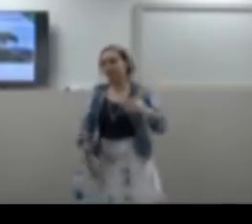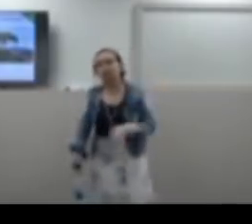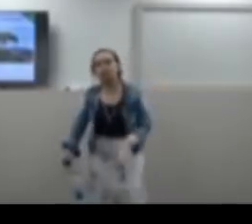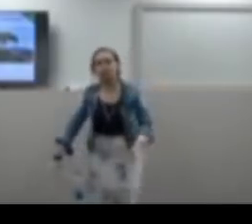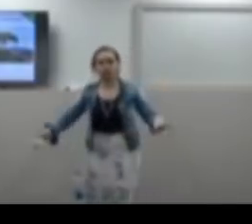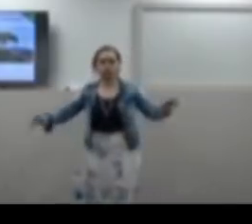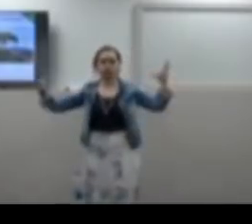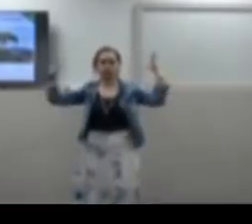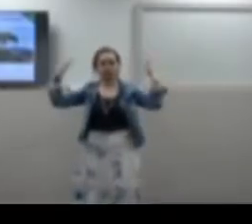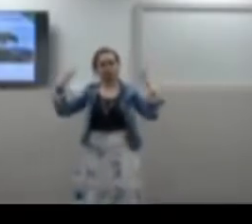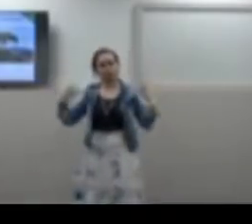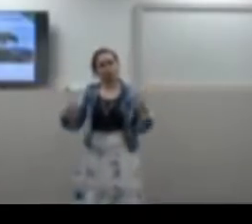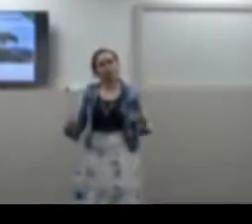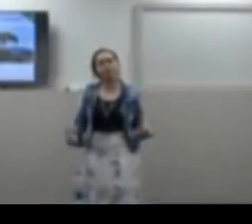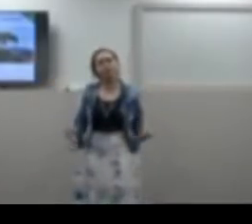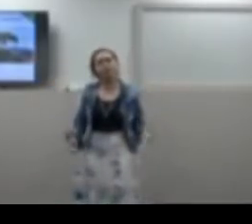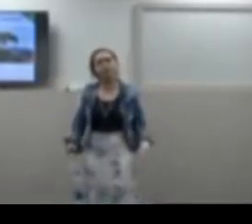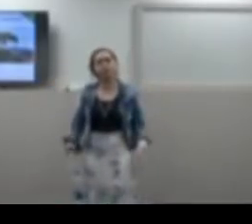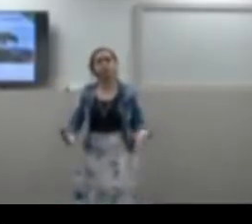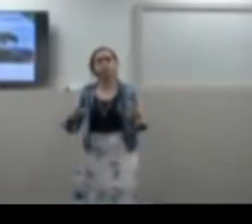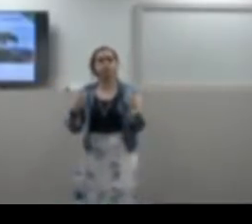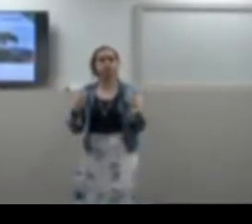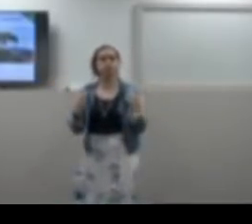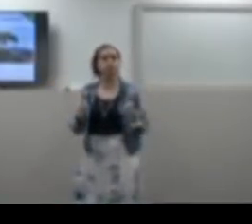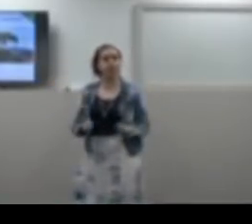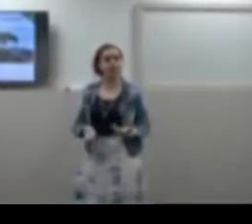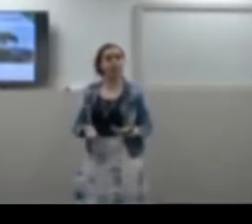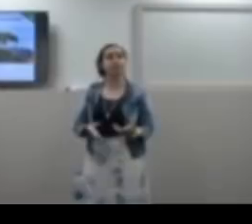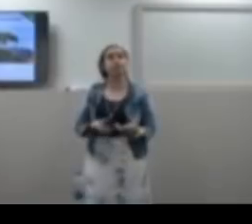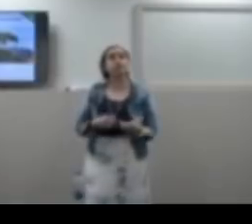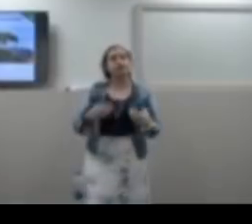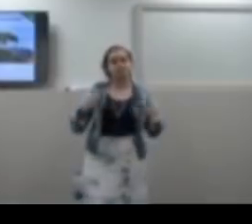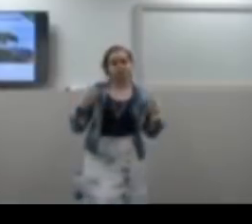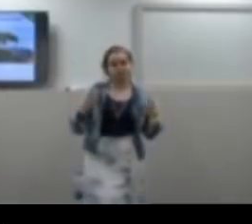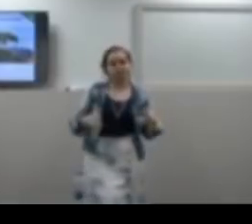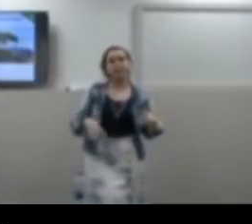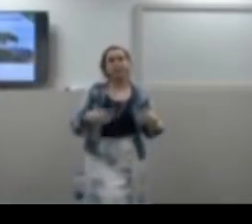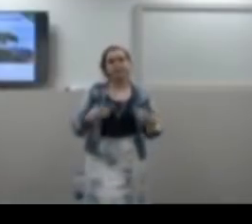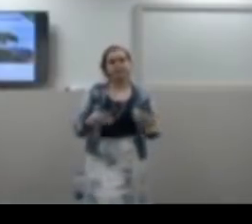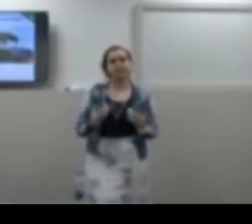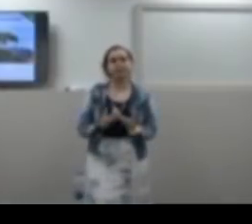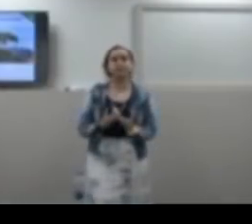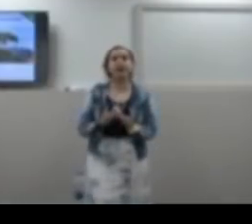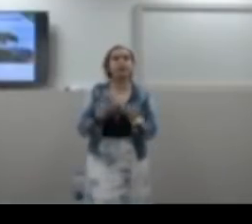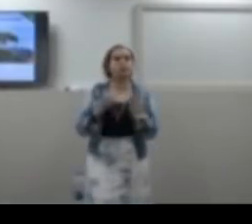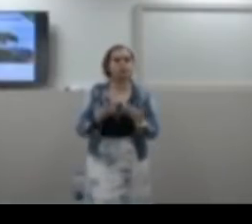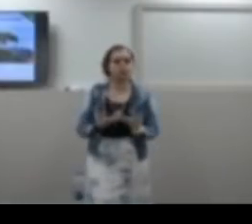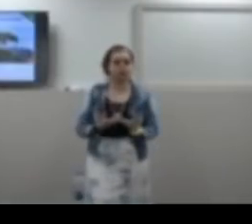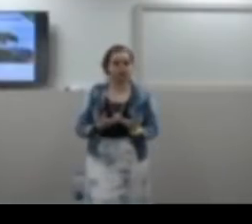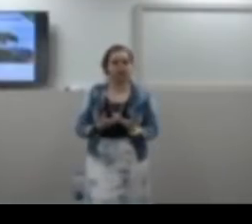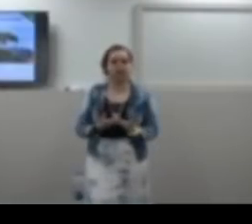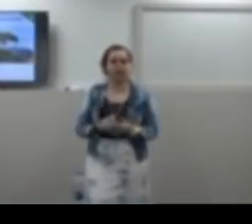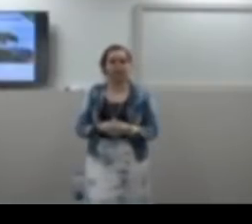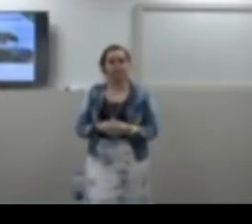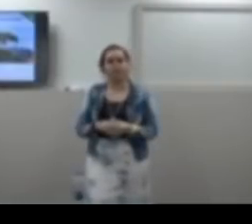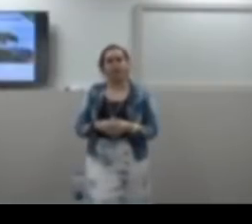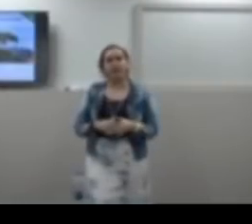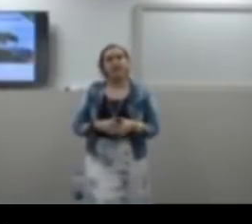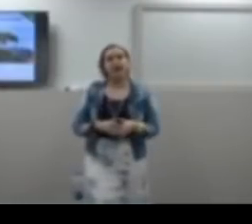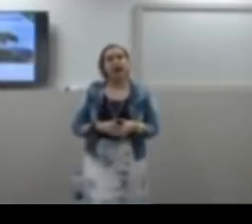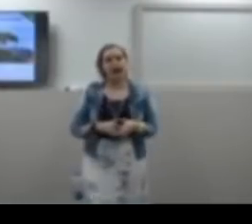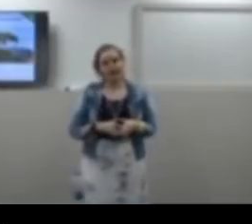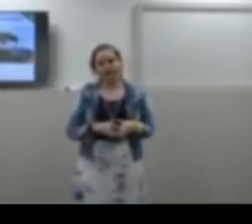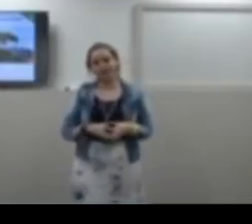gente cavar o solo, a gente vai ver que tem um solo bem profundo, é um solo fértil, então a gente consegue fazer crescer várias culturas vegetais